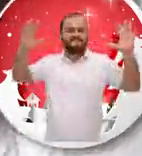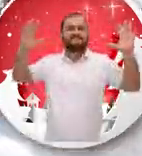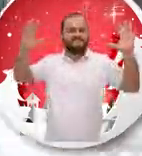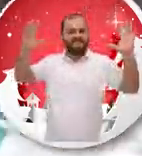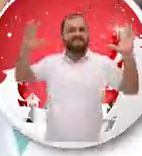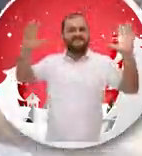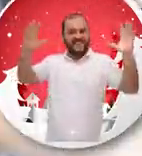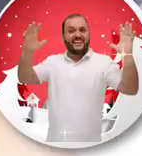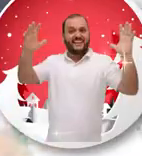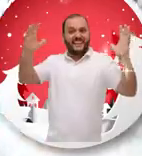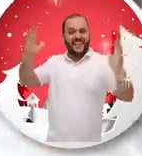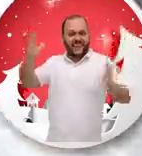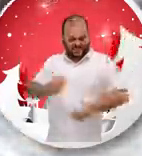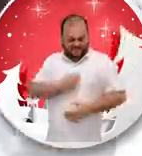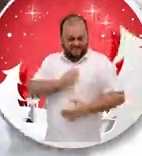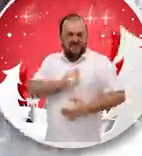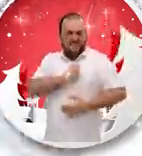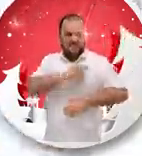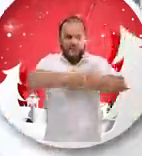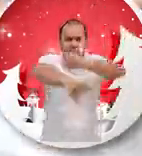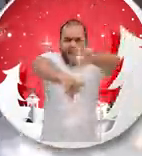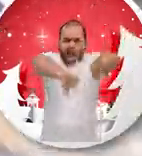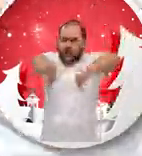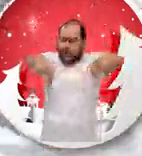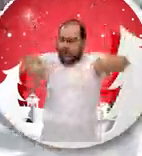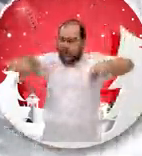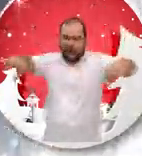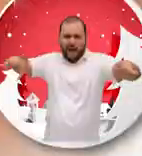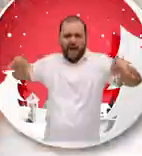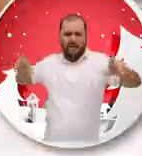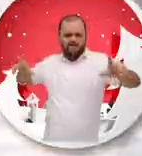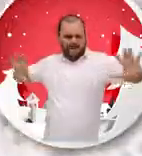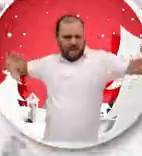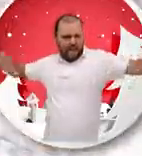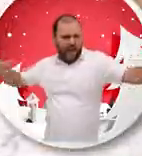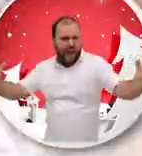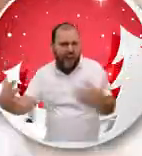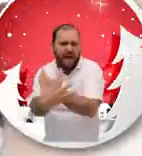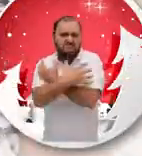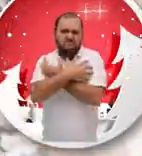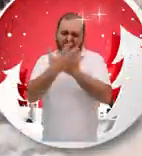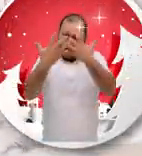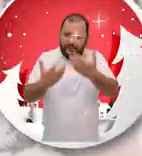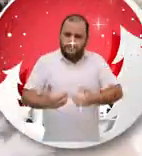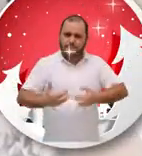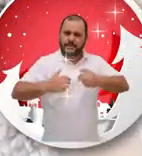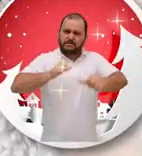sonhos. Vive a diversidade e abraça a